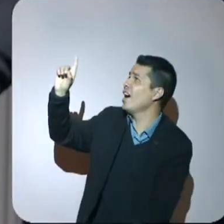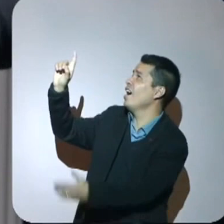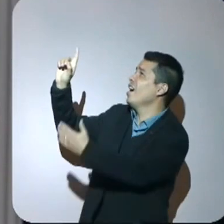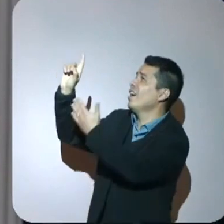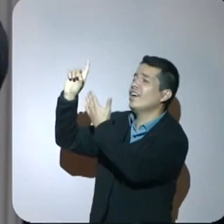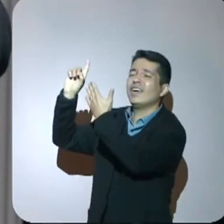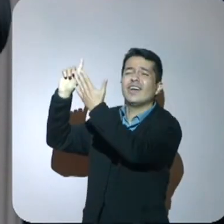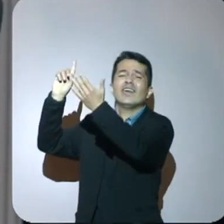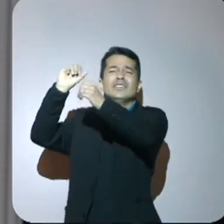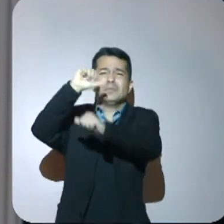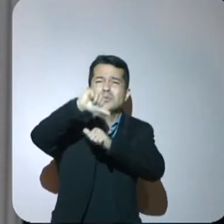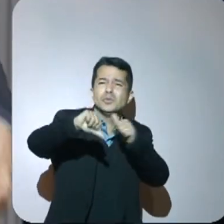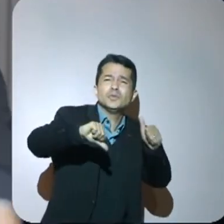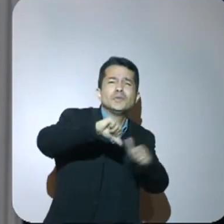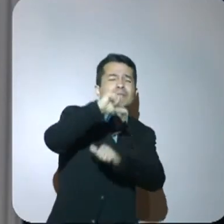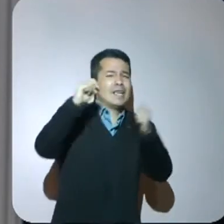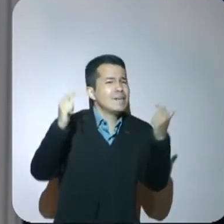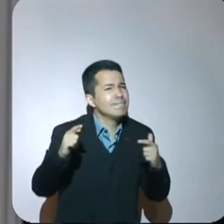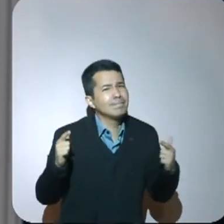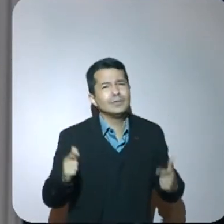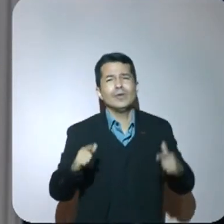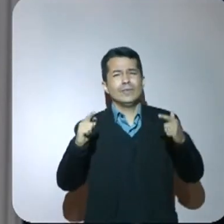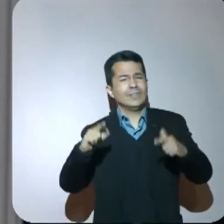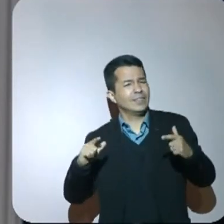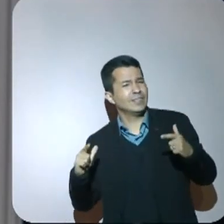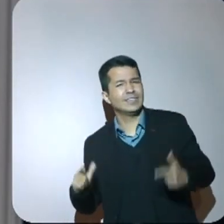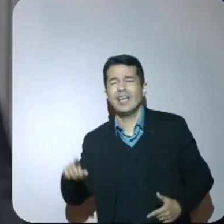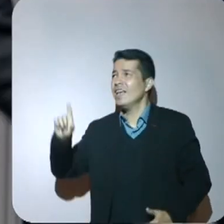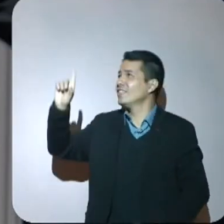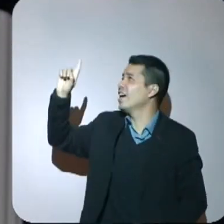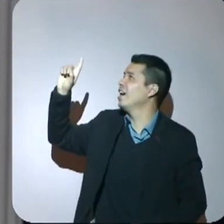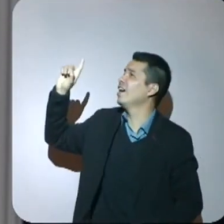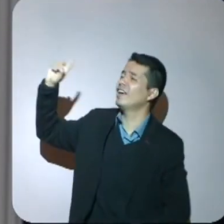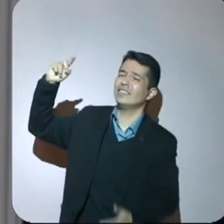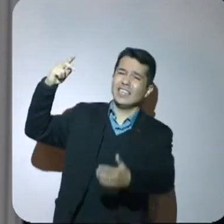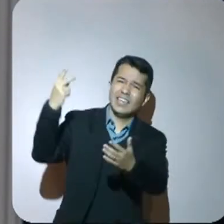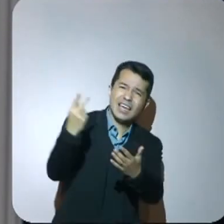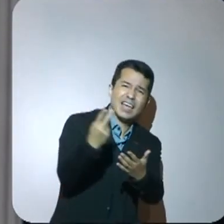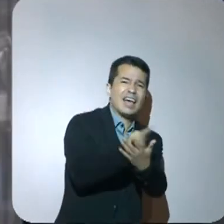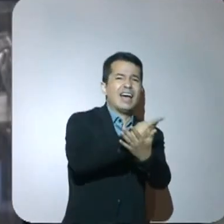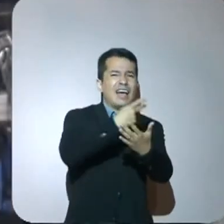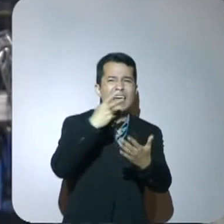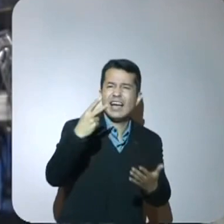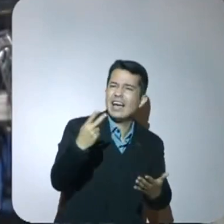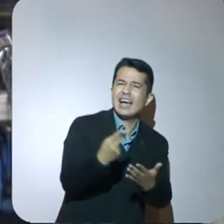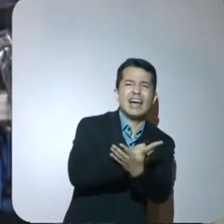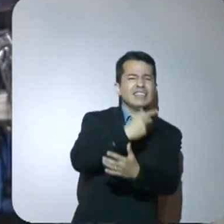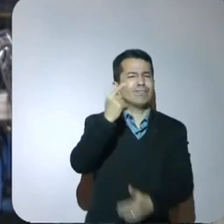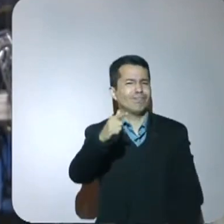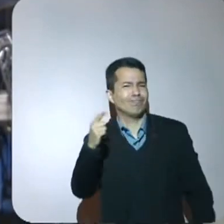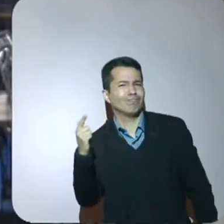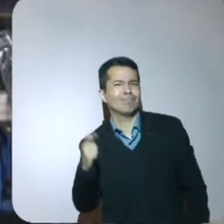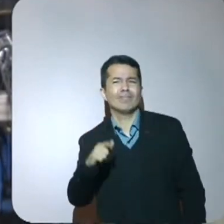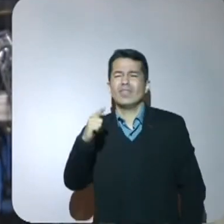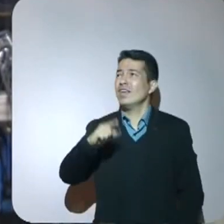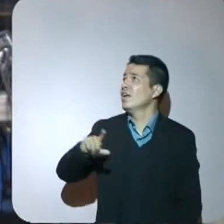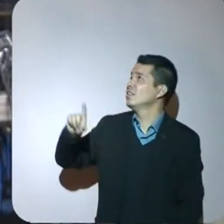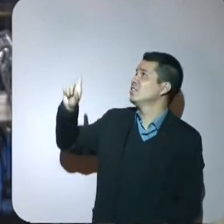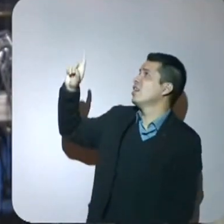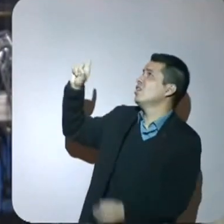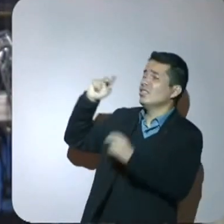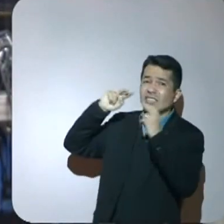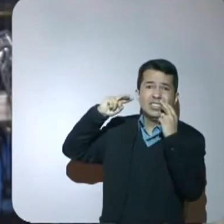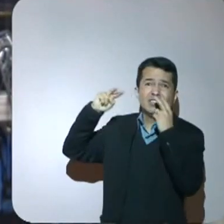mudarás, não falhará o Senhor. Tremendo Deus tu és,